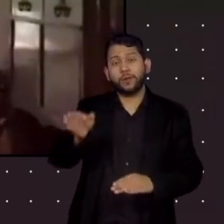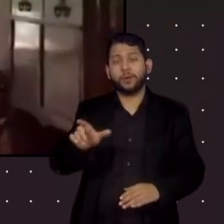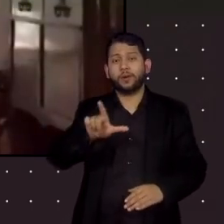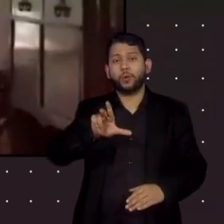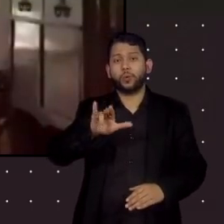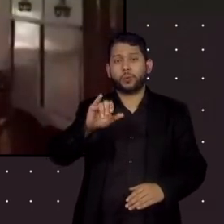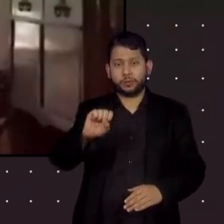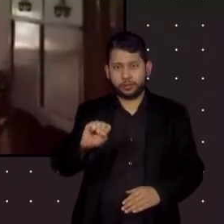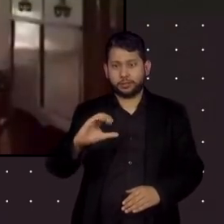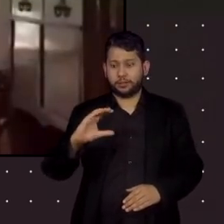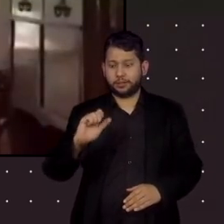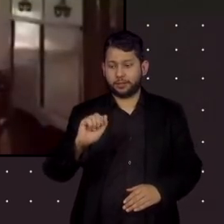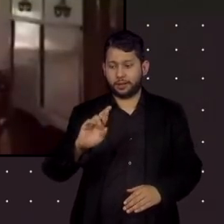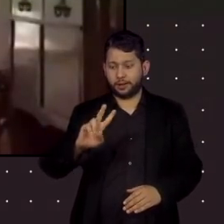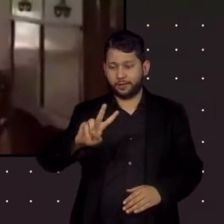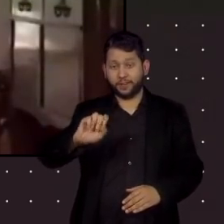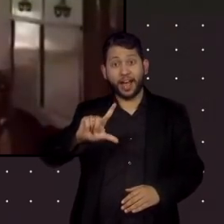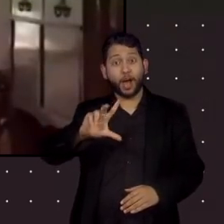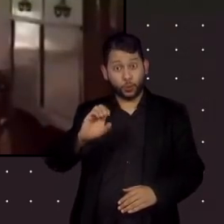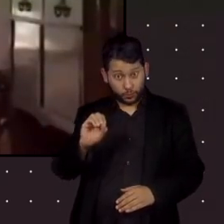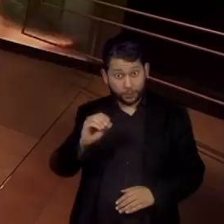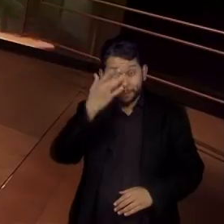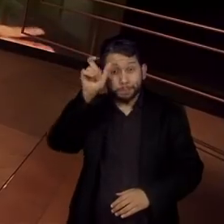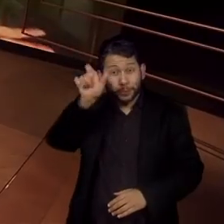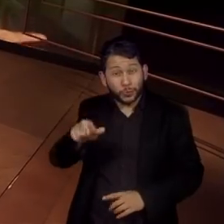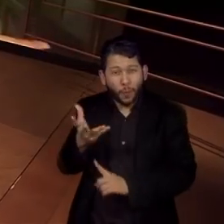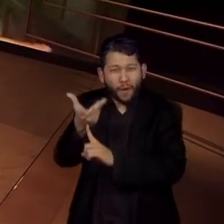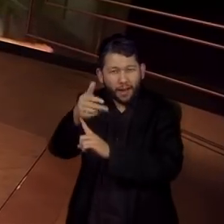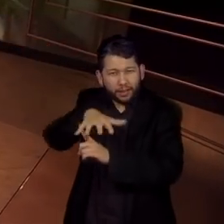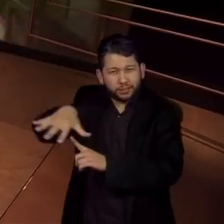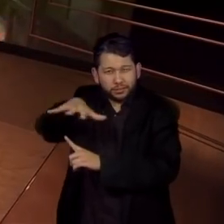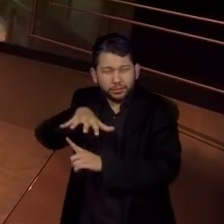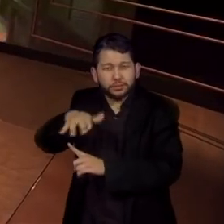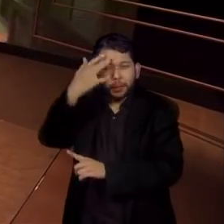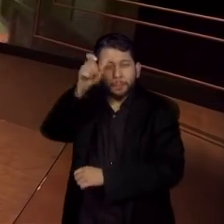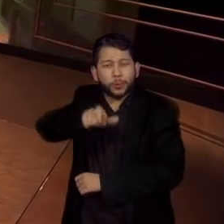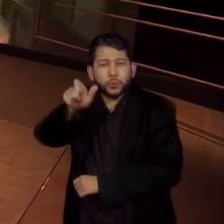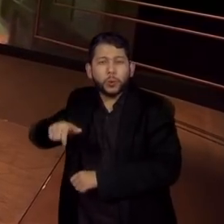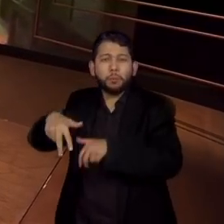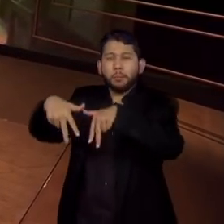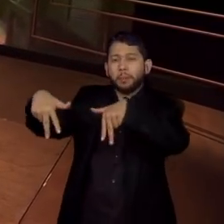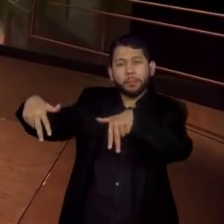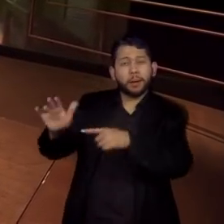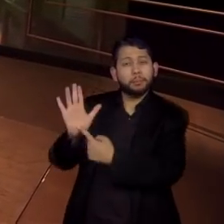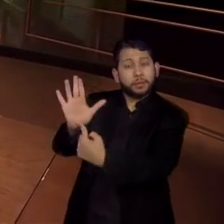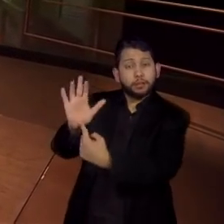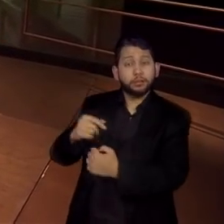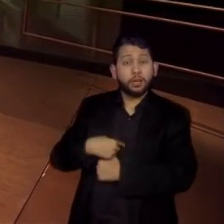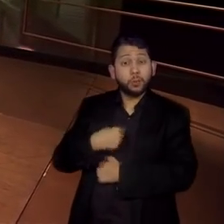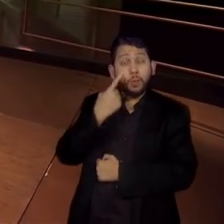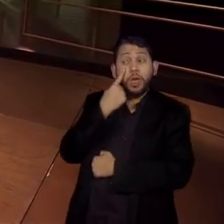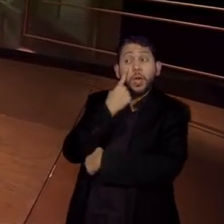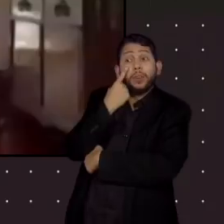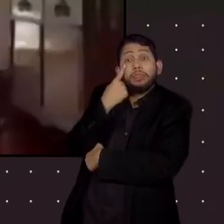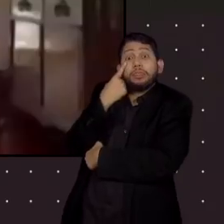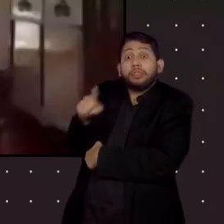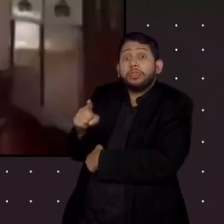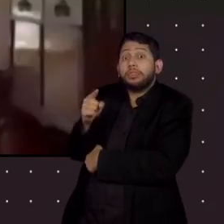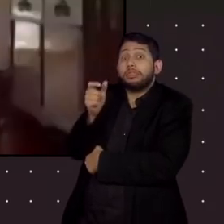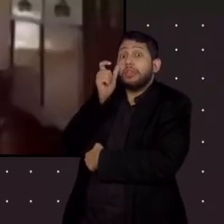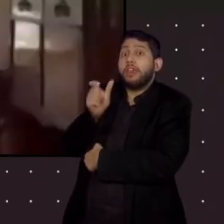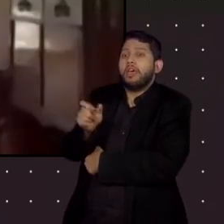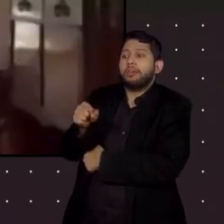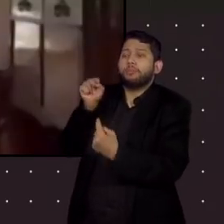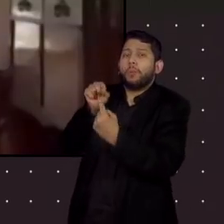com artistas se apresentando num clube local. E eu, muito interessada, né, na coisa de